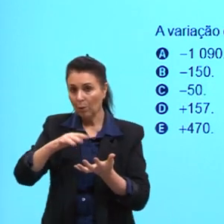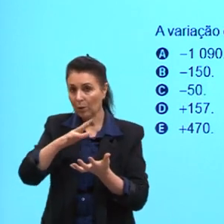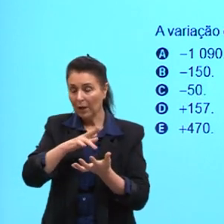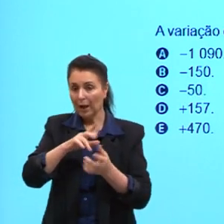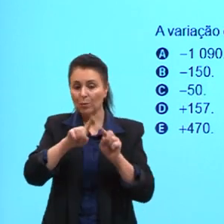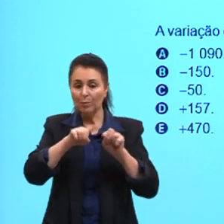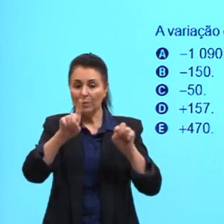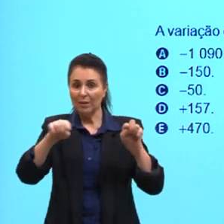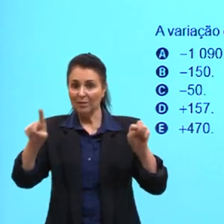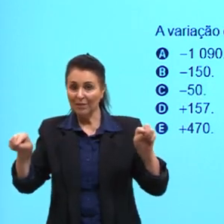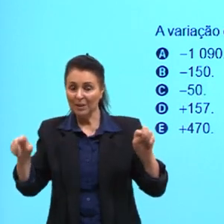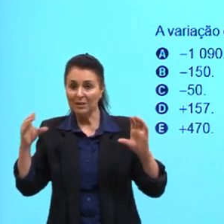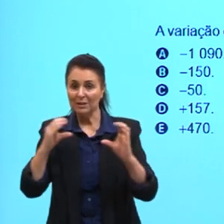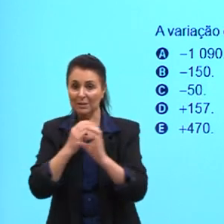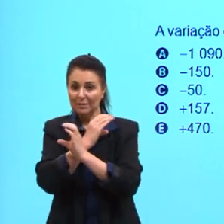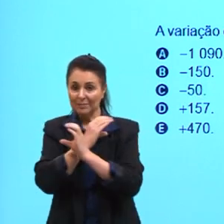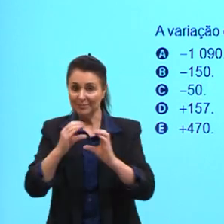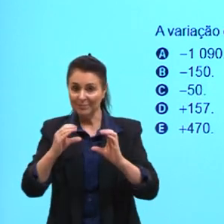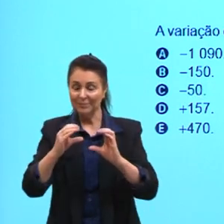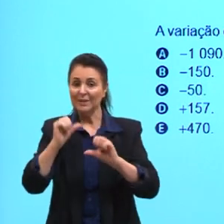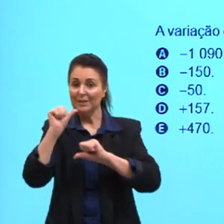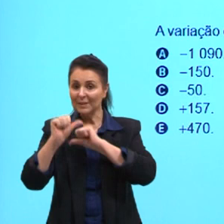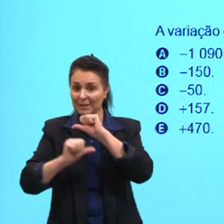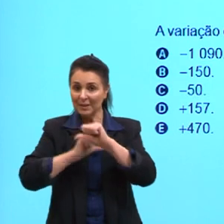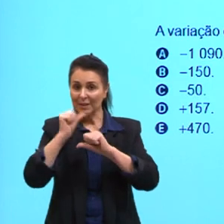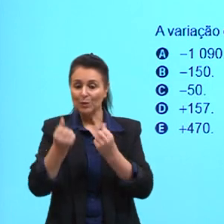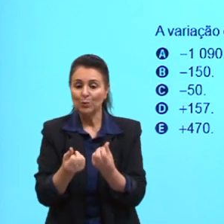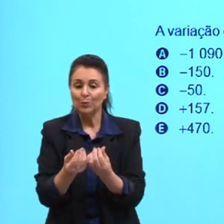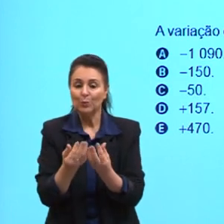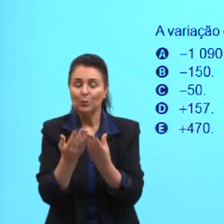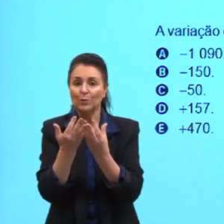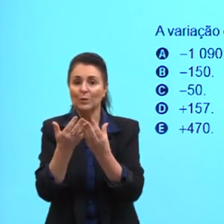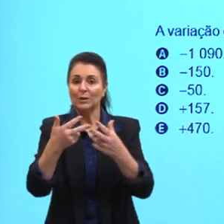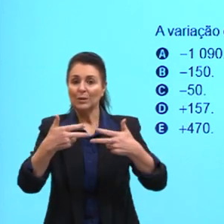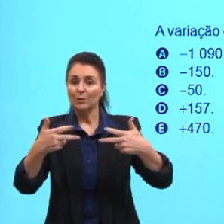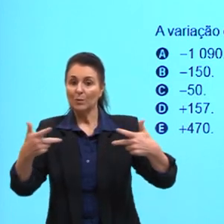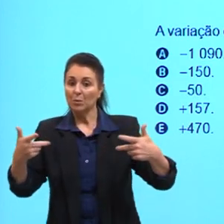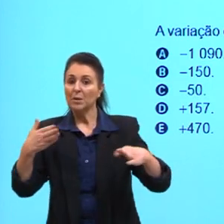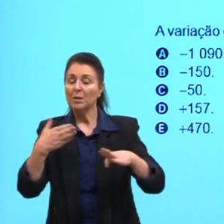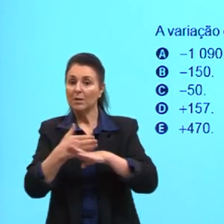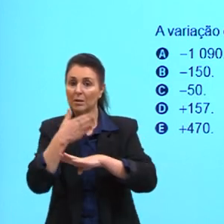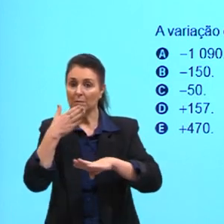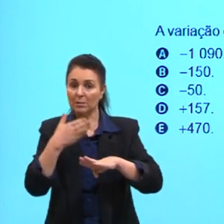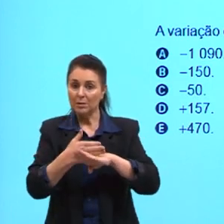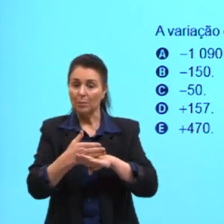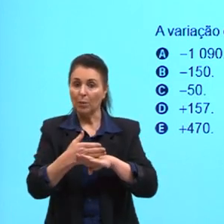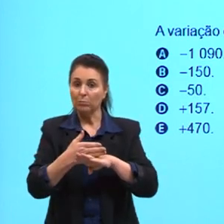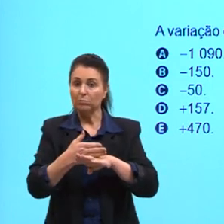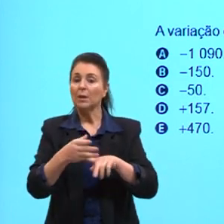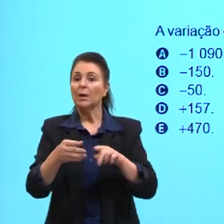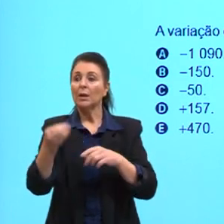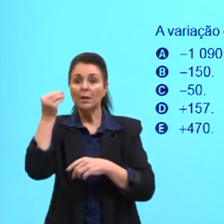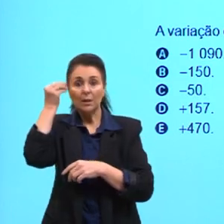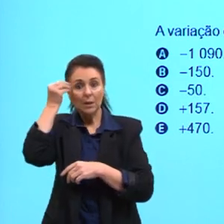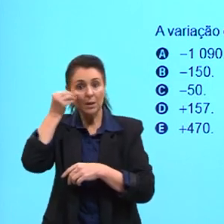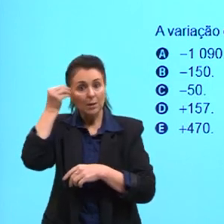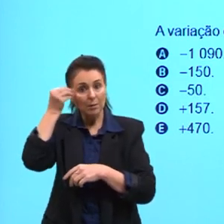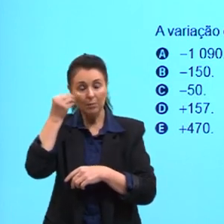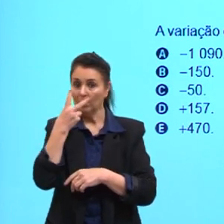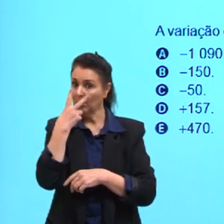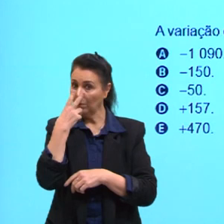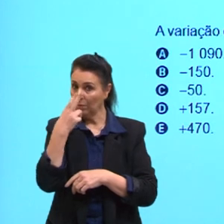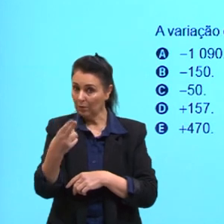pela variação de entalpia das reações de combustão das substâncias participantes nas mesmas condições experimentais E